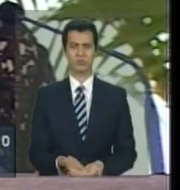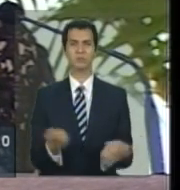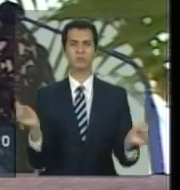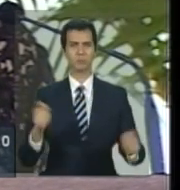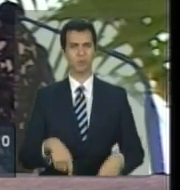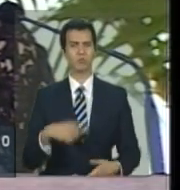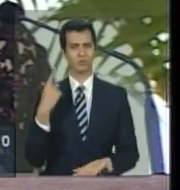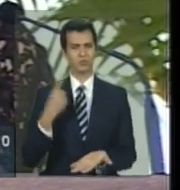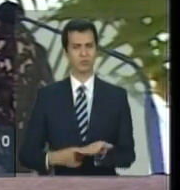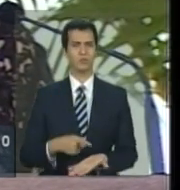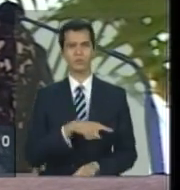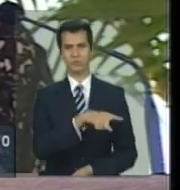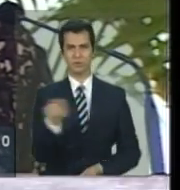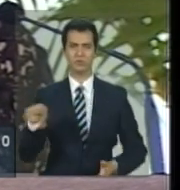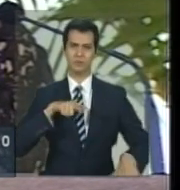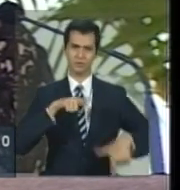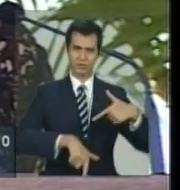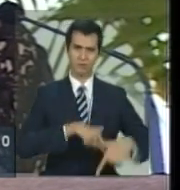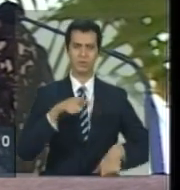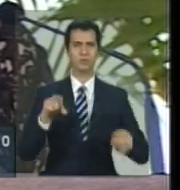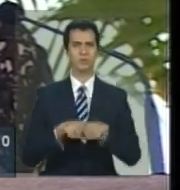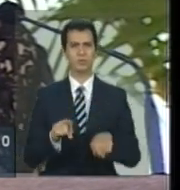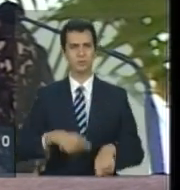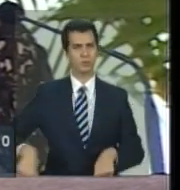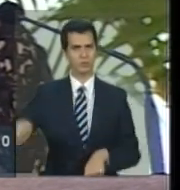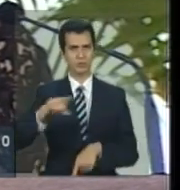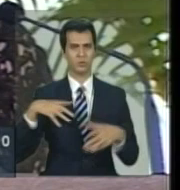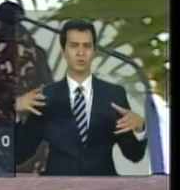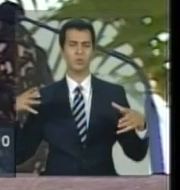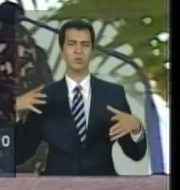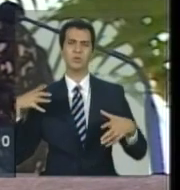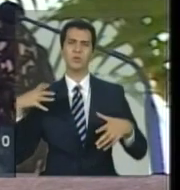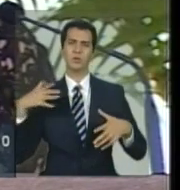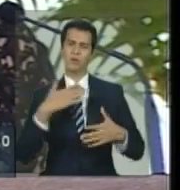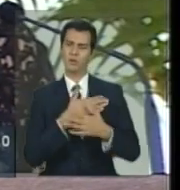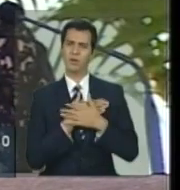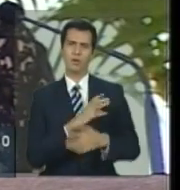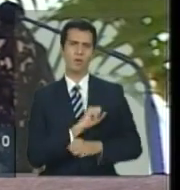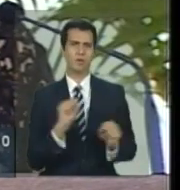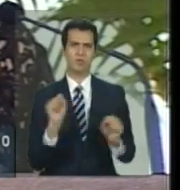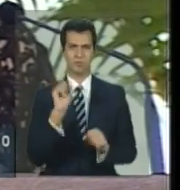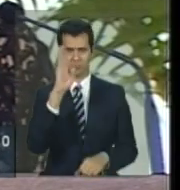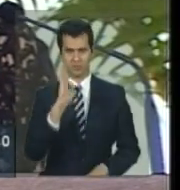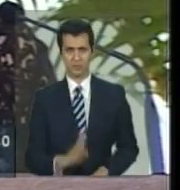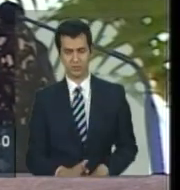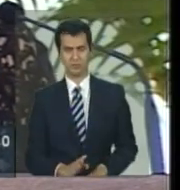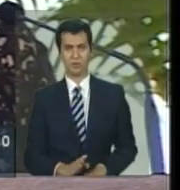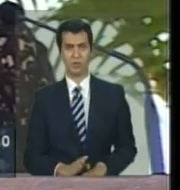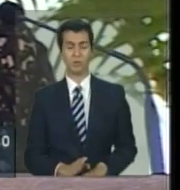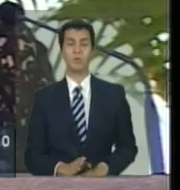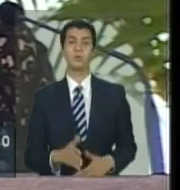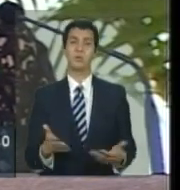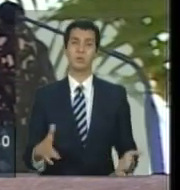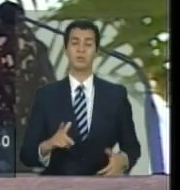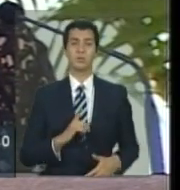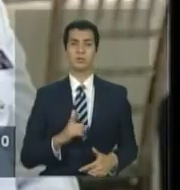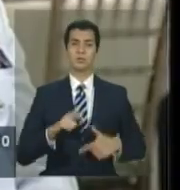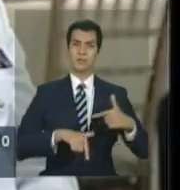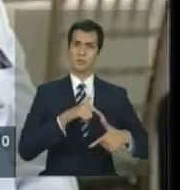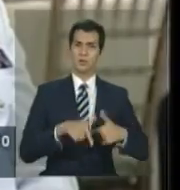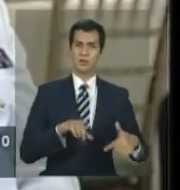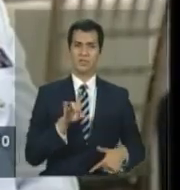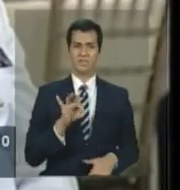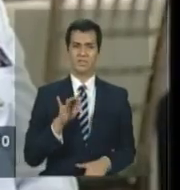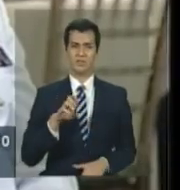trabalho, a dedicação e o patriotismo de nossas Forças Armadas. Seja nas atividades de